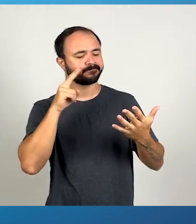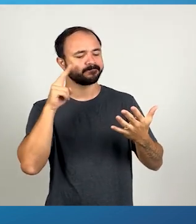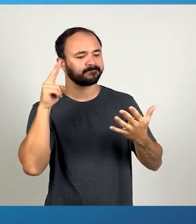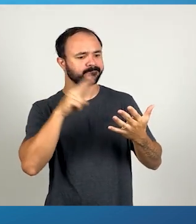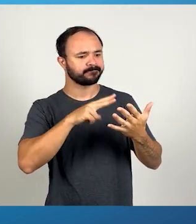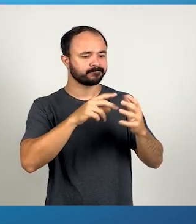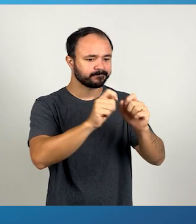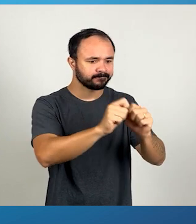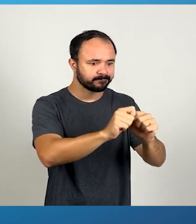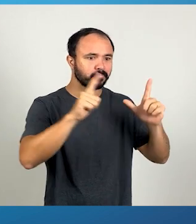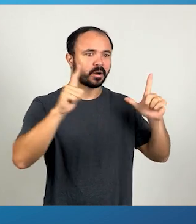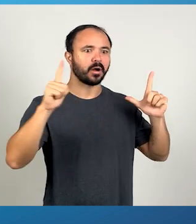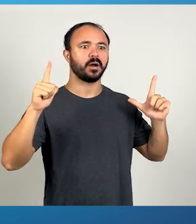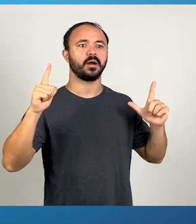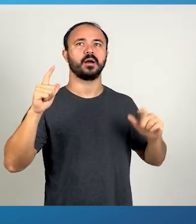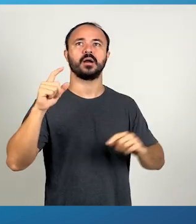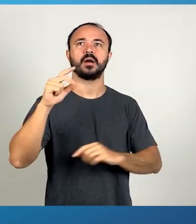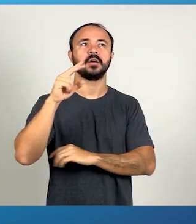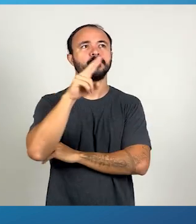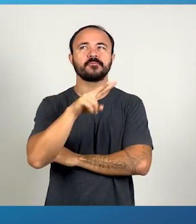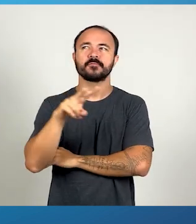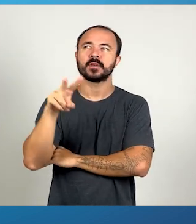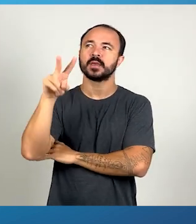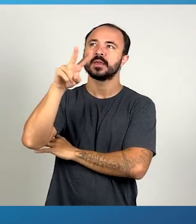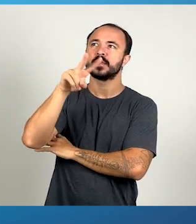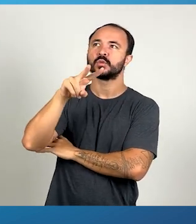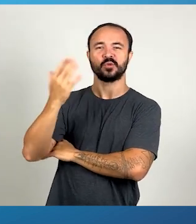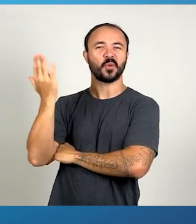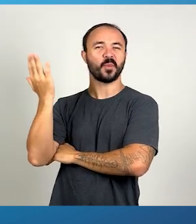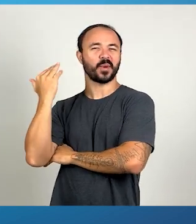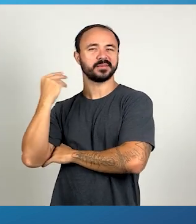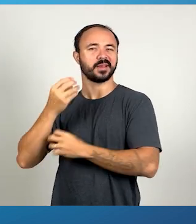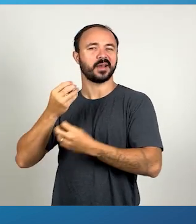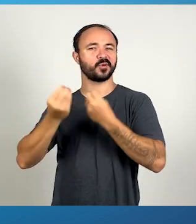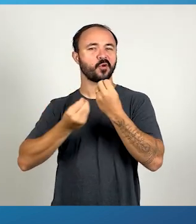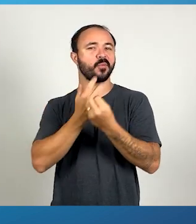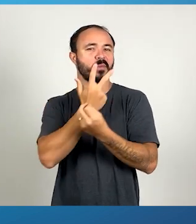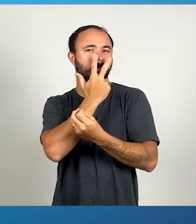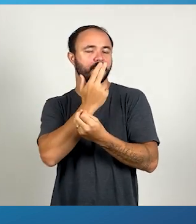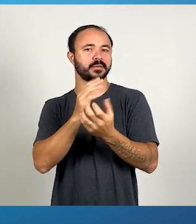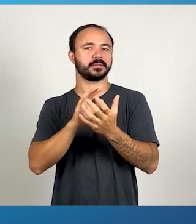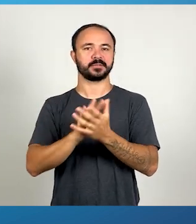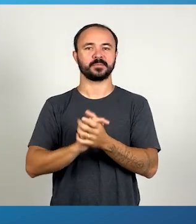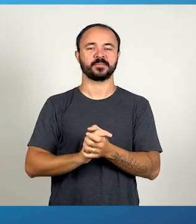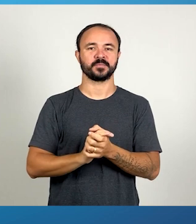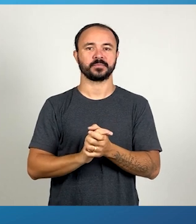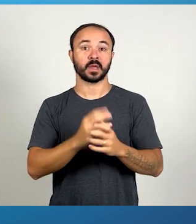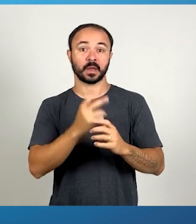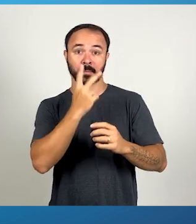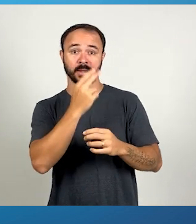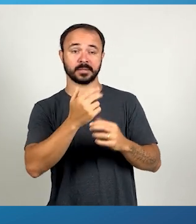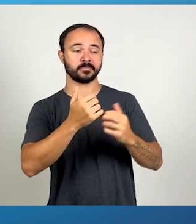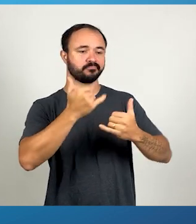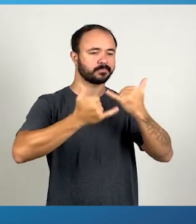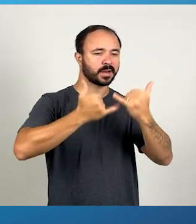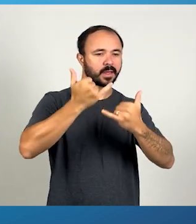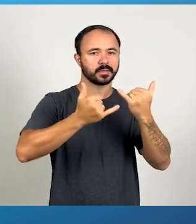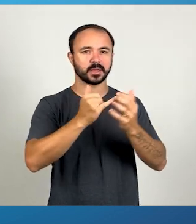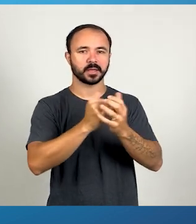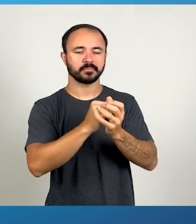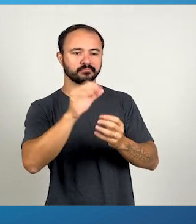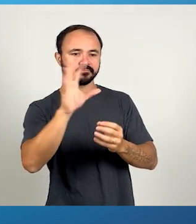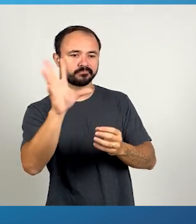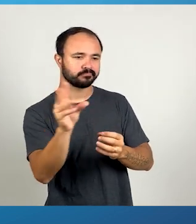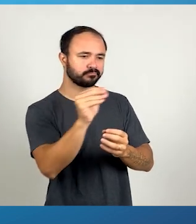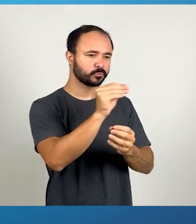aconteceu muito tempo atrás. É como montar um quebra-cabeça, usando pistas